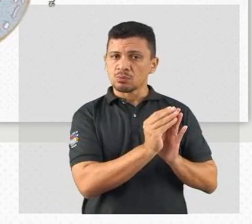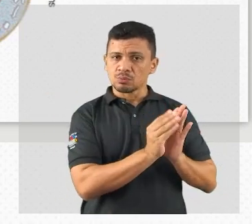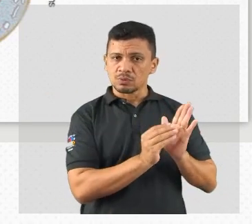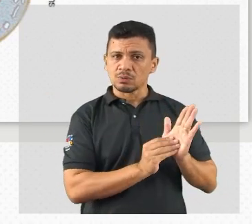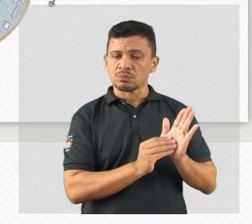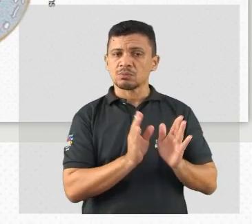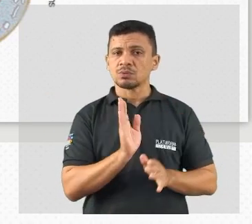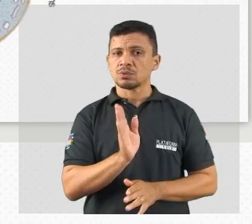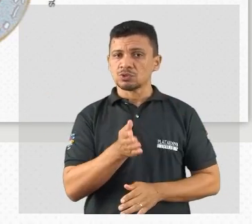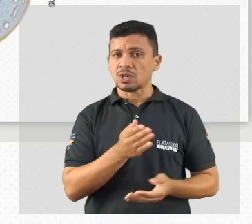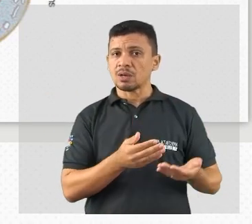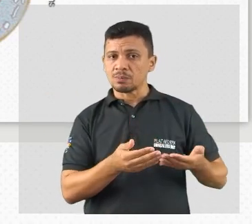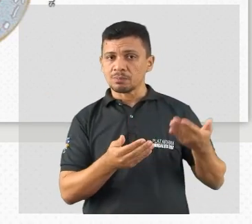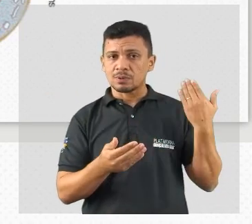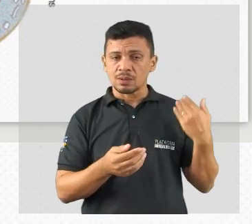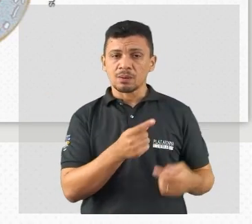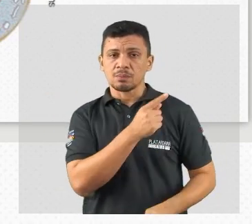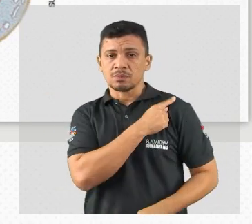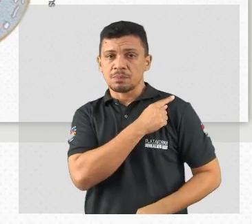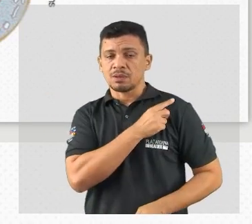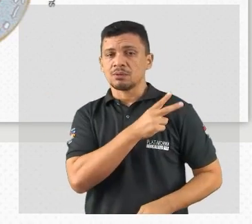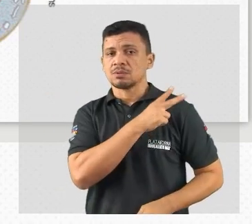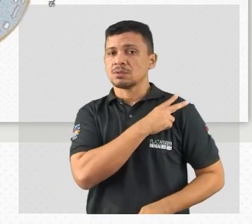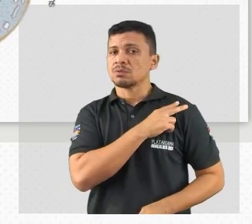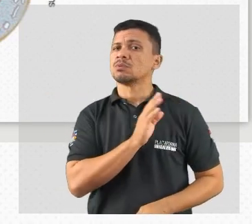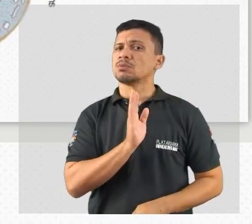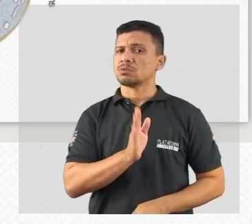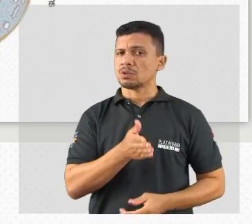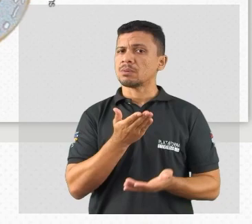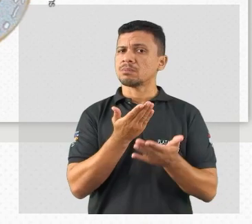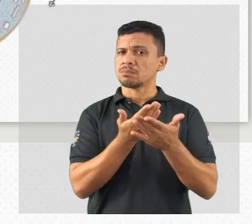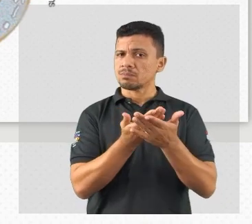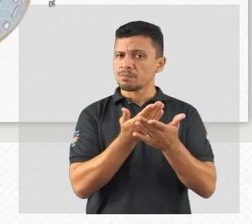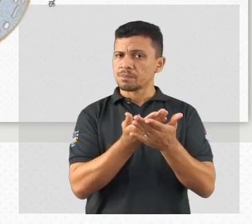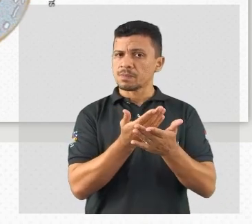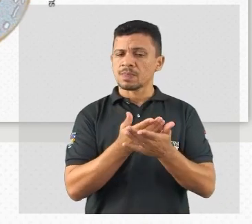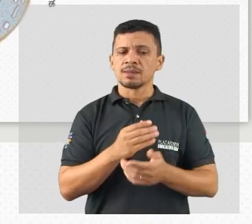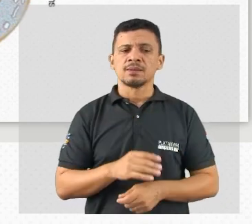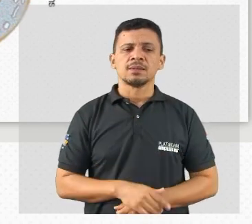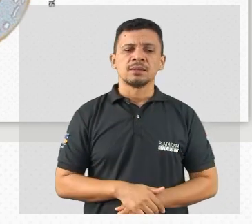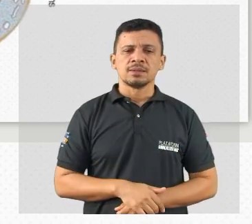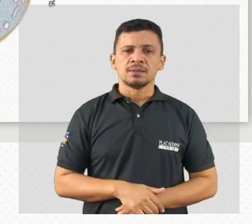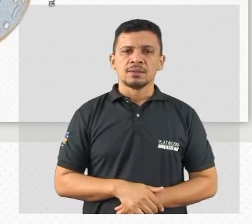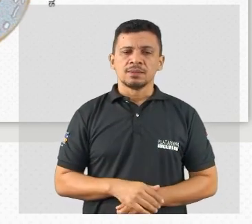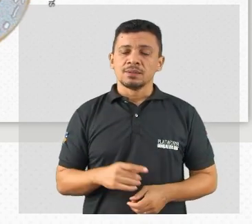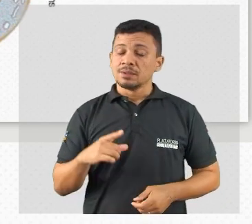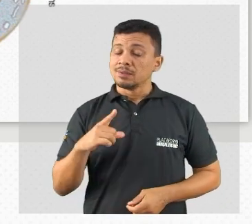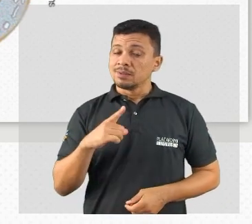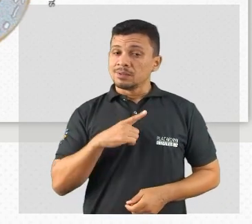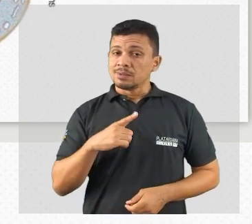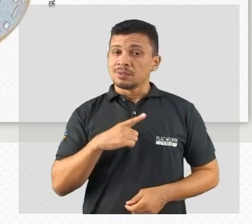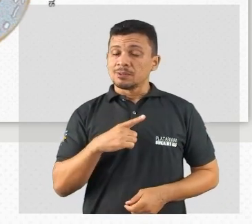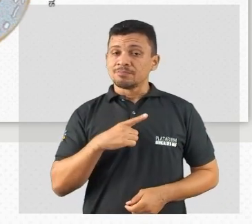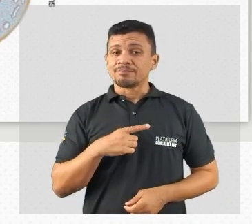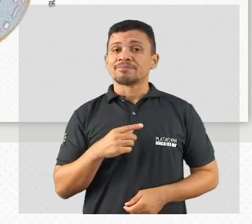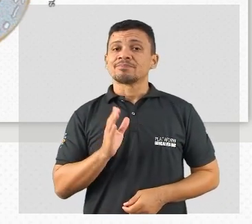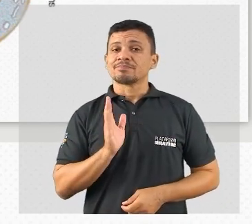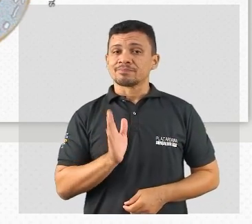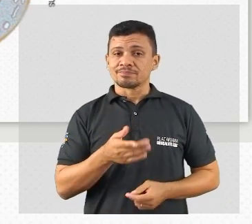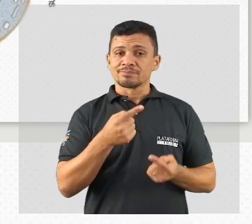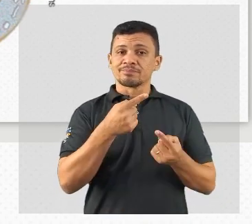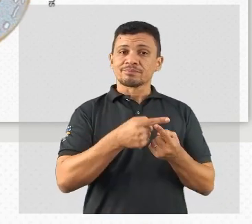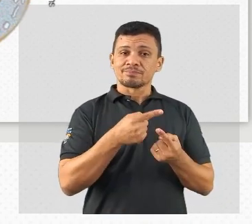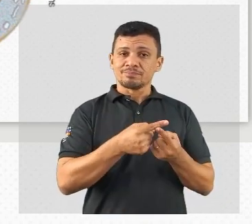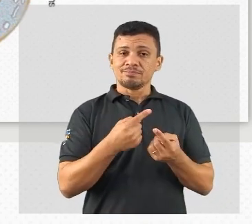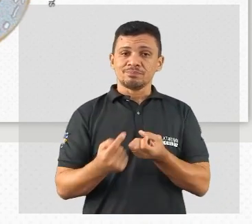lá atrás, né? Na primeira série e na segunda série. Então, ó, como eu havia falado, além da classificação por quantidade,